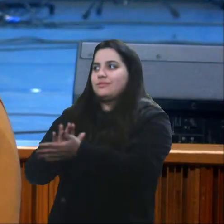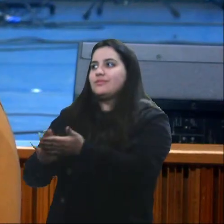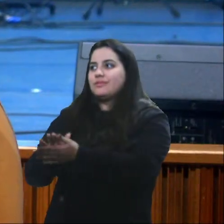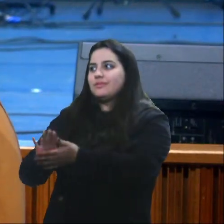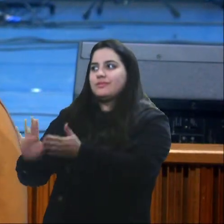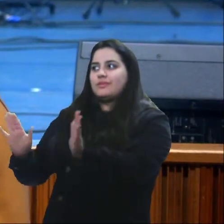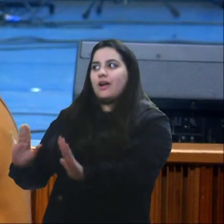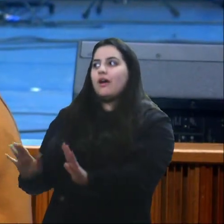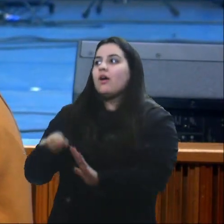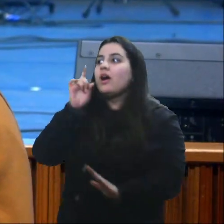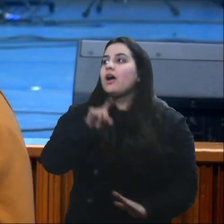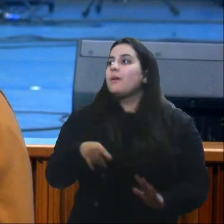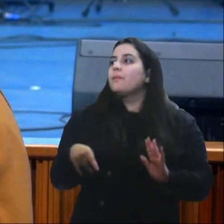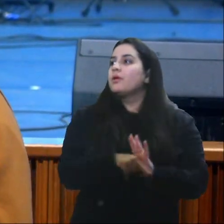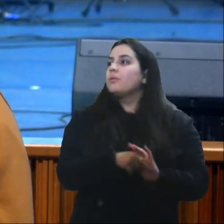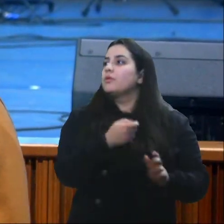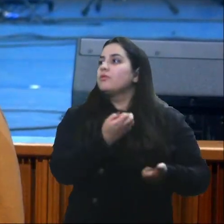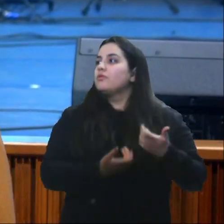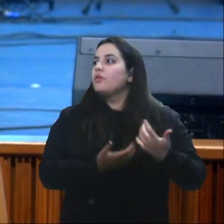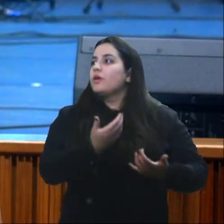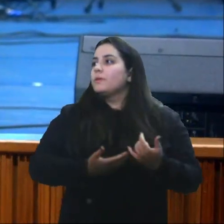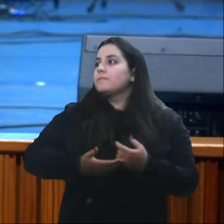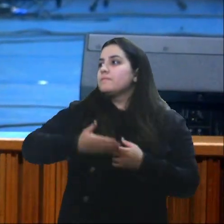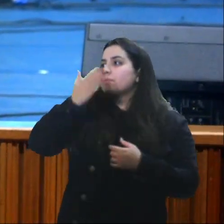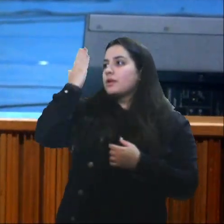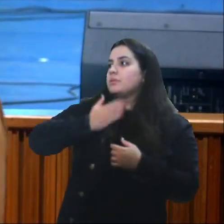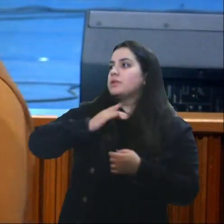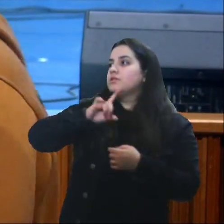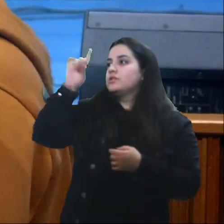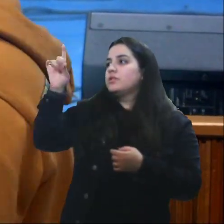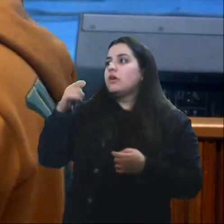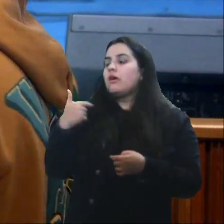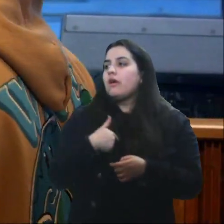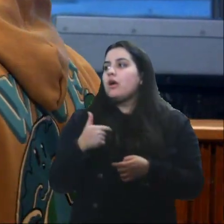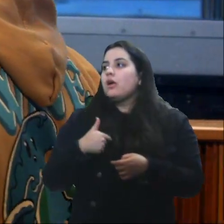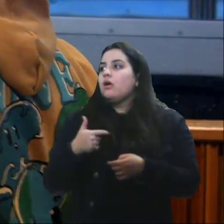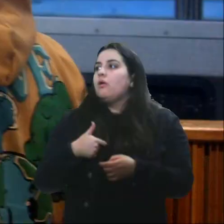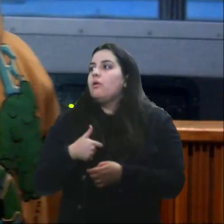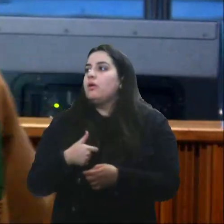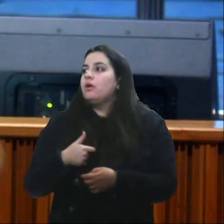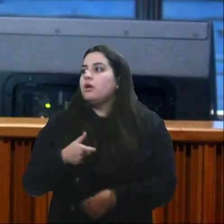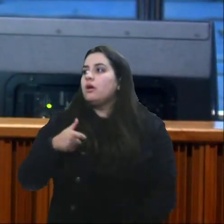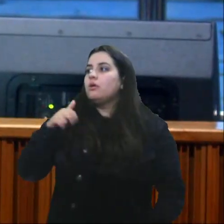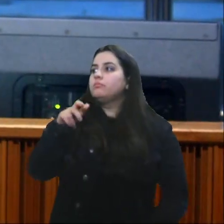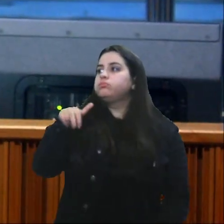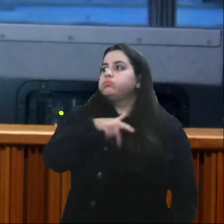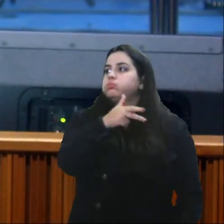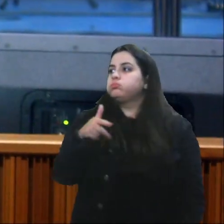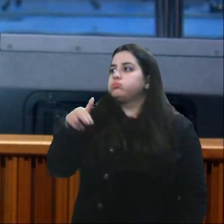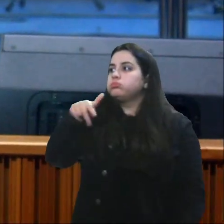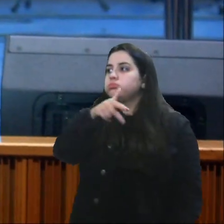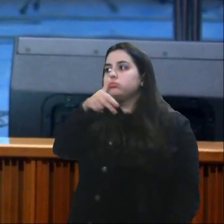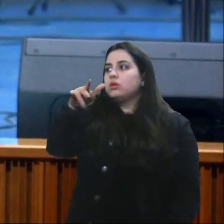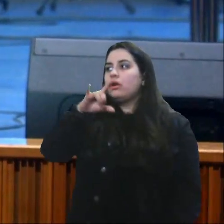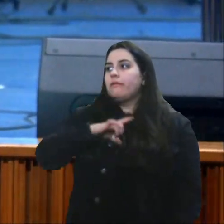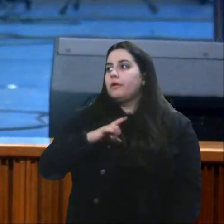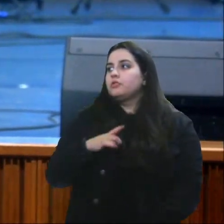Deus. E conforme eu andava e colocava a mão na cabeça das